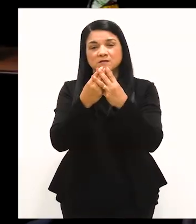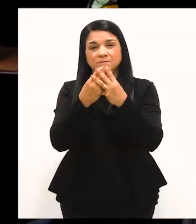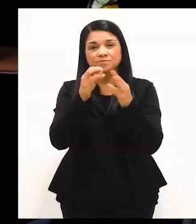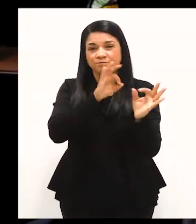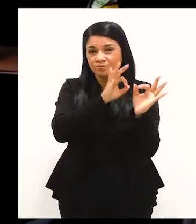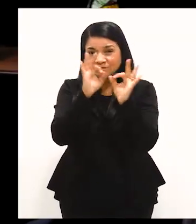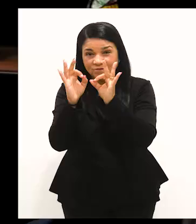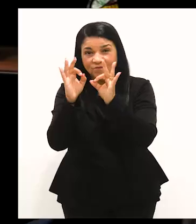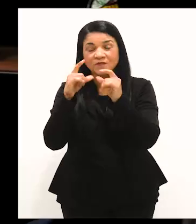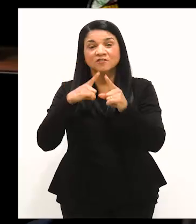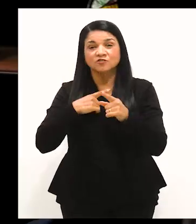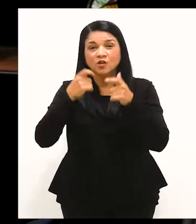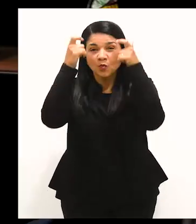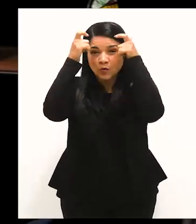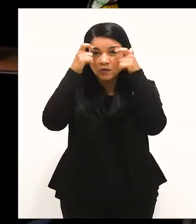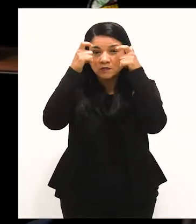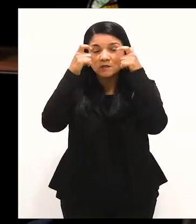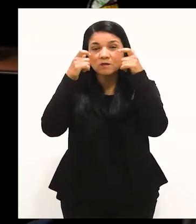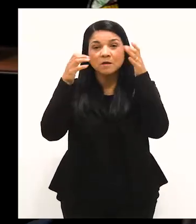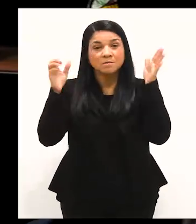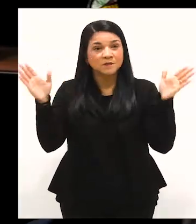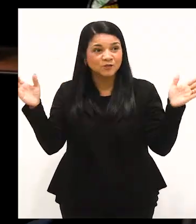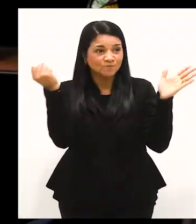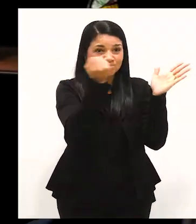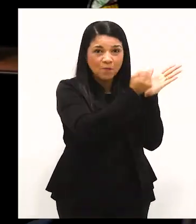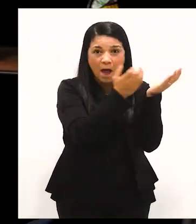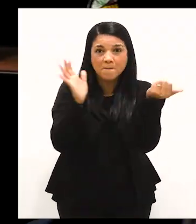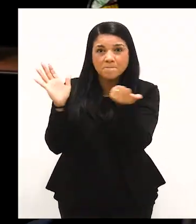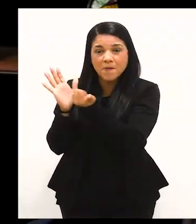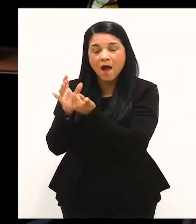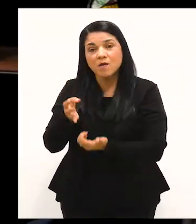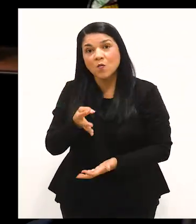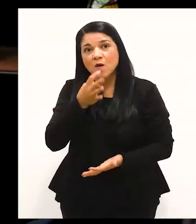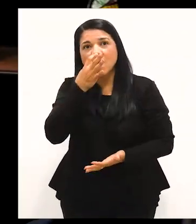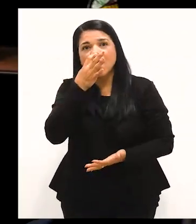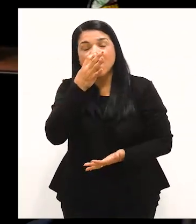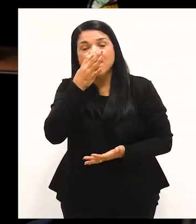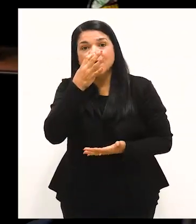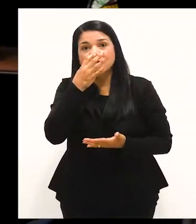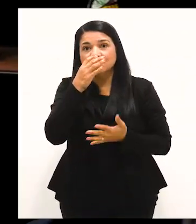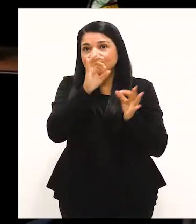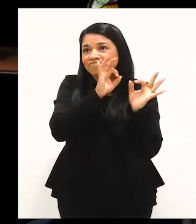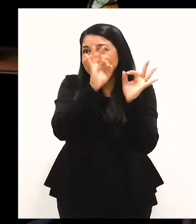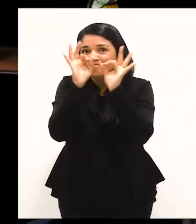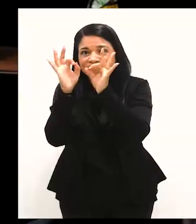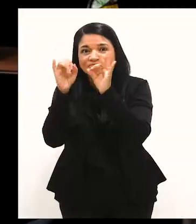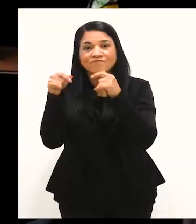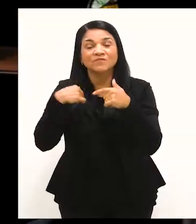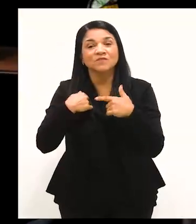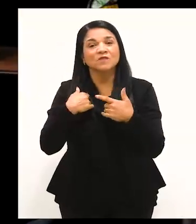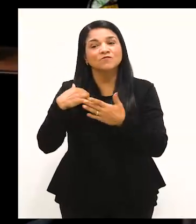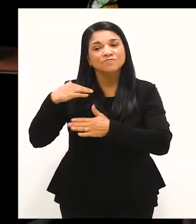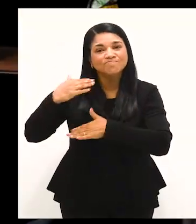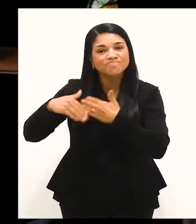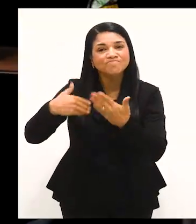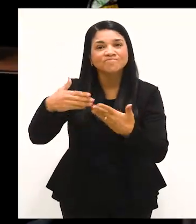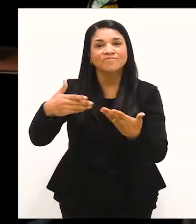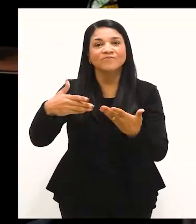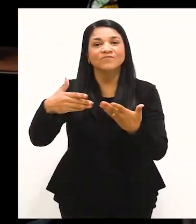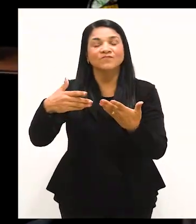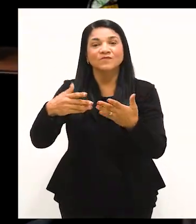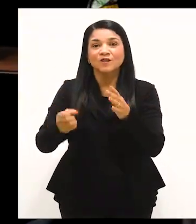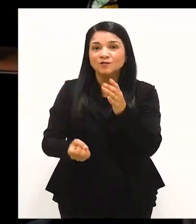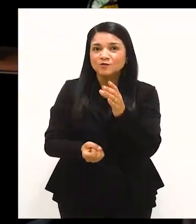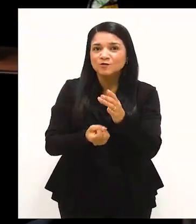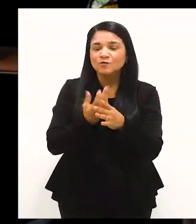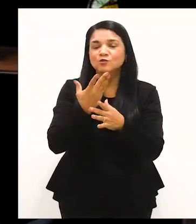e tinha a coroação, e tinha a Paixão de Cristo, eu ficava vidrado com tudo aquilo, né? E aí, então, eu fui adquirindo e foi